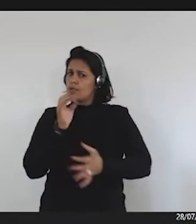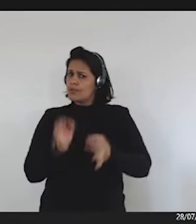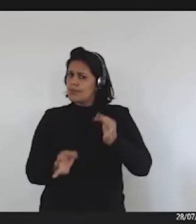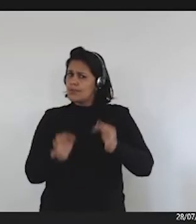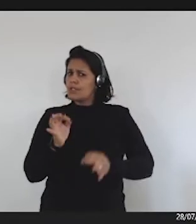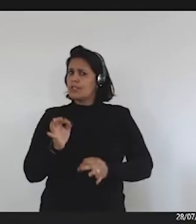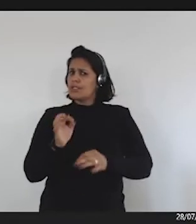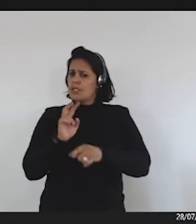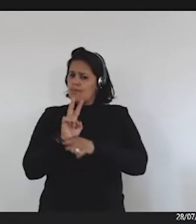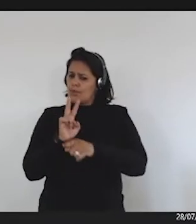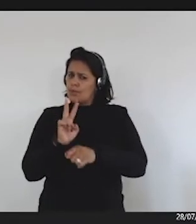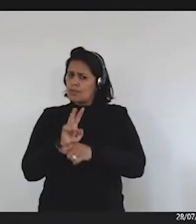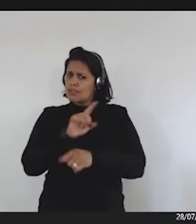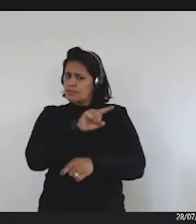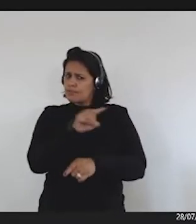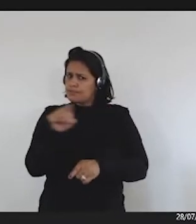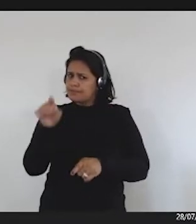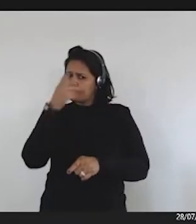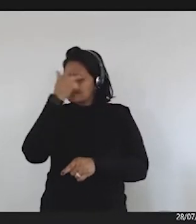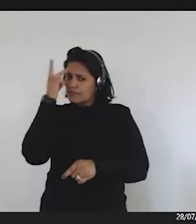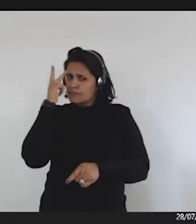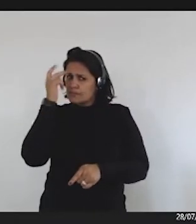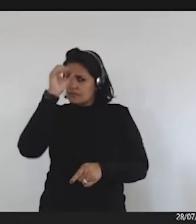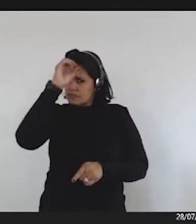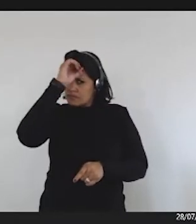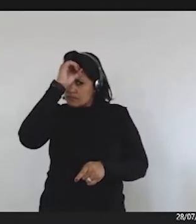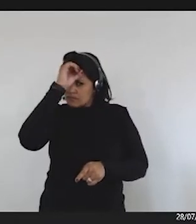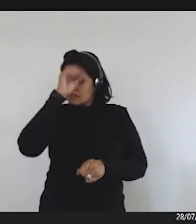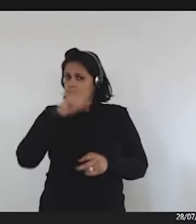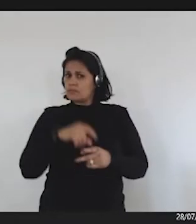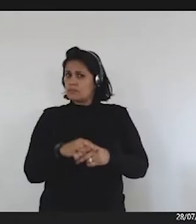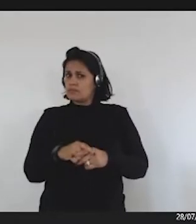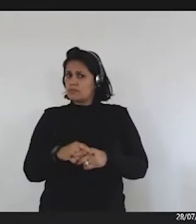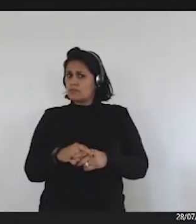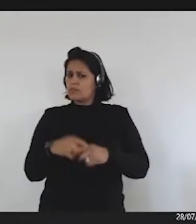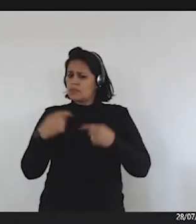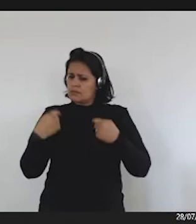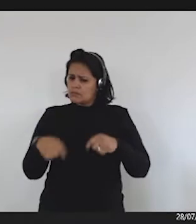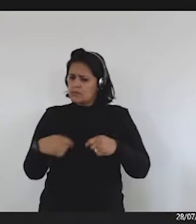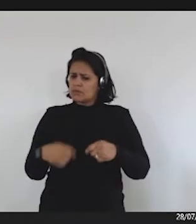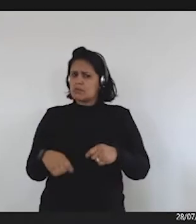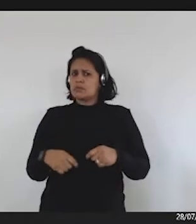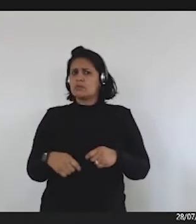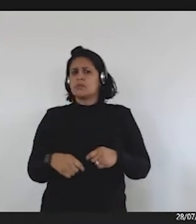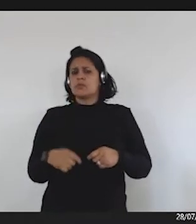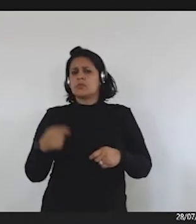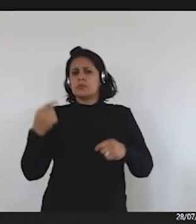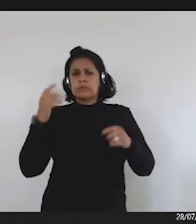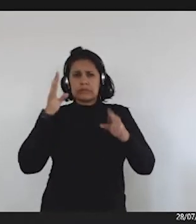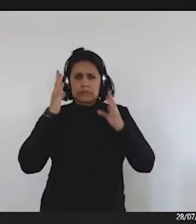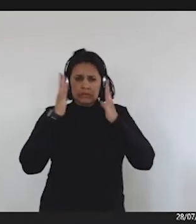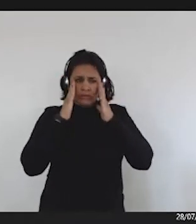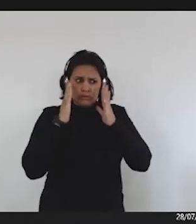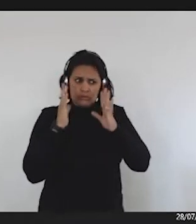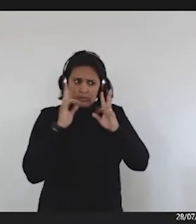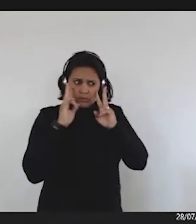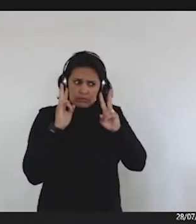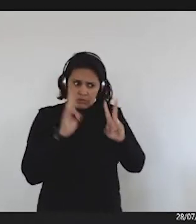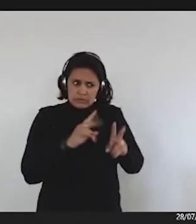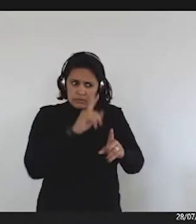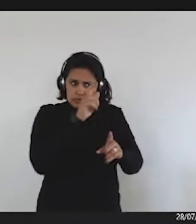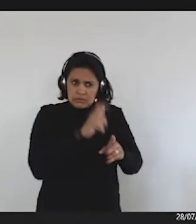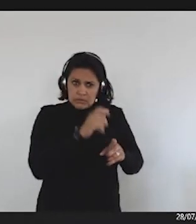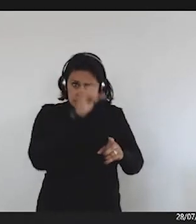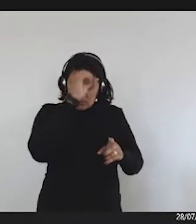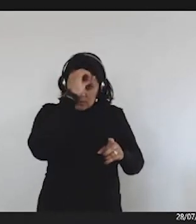com proteção aos inocentes. Nós precisamos voltar os olhos aos injustiçados, às